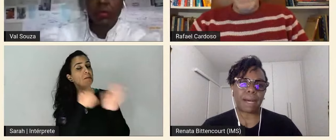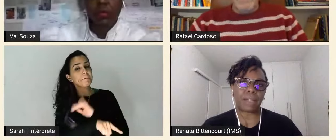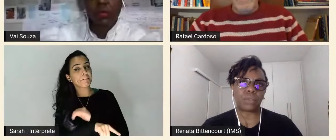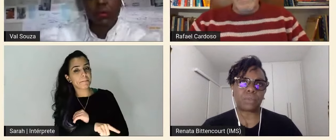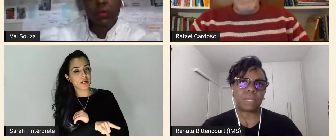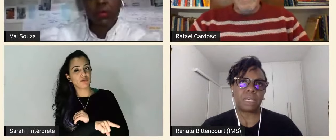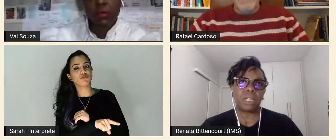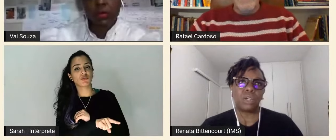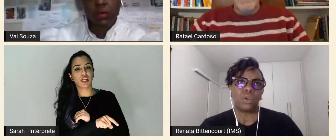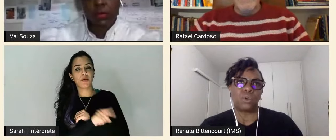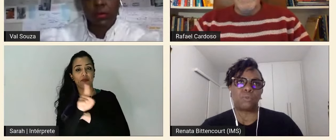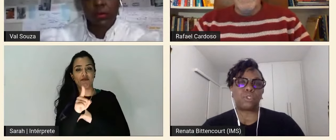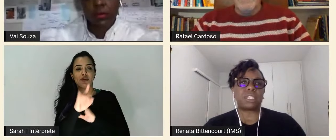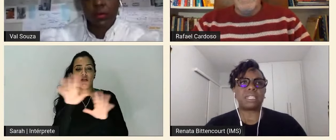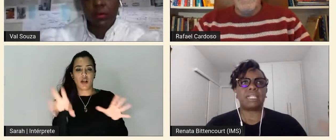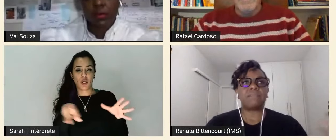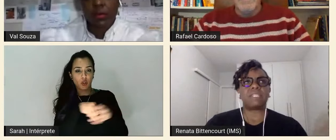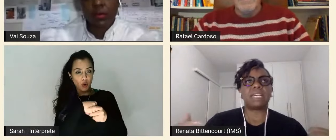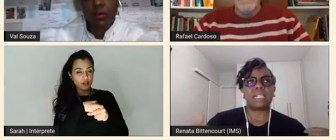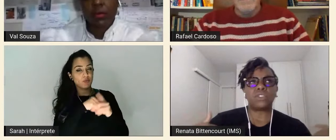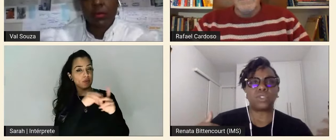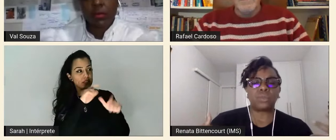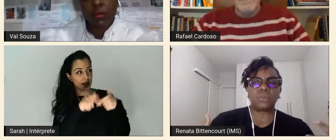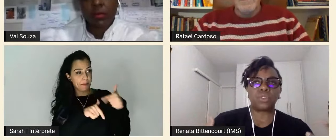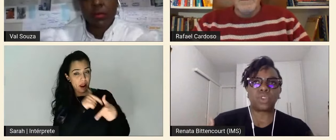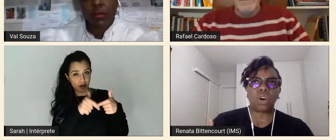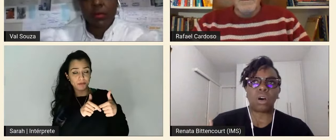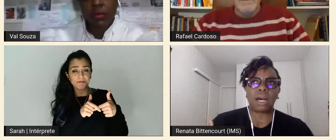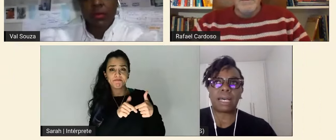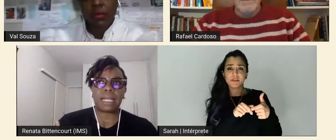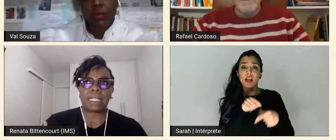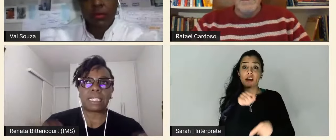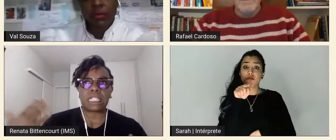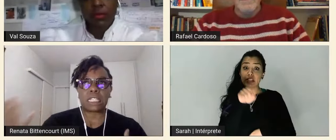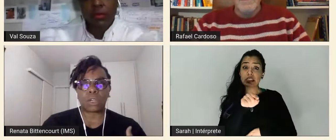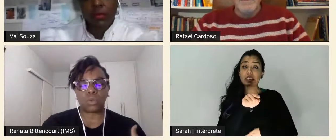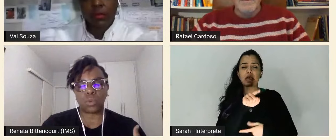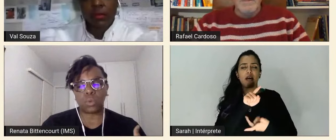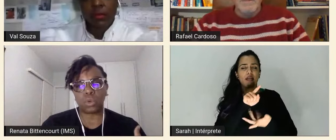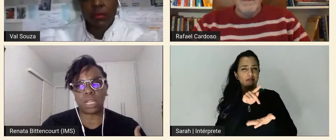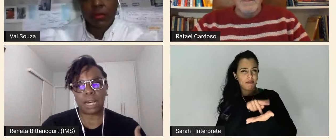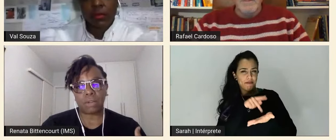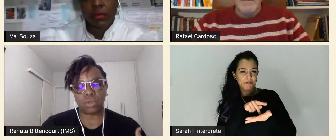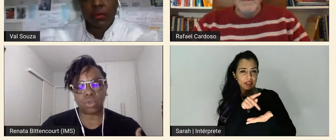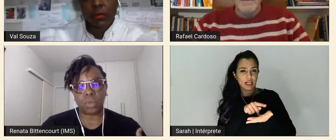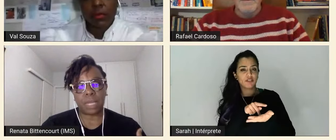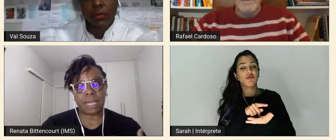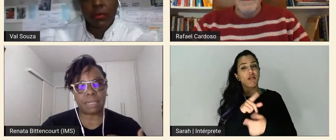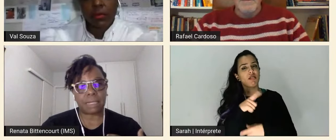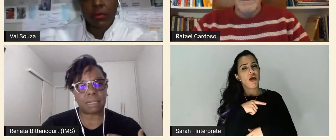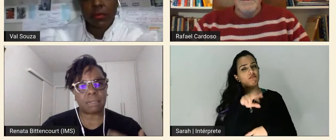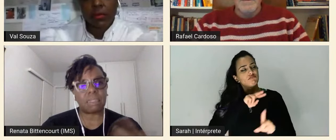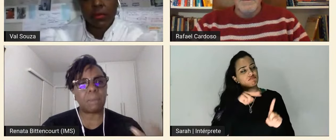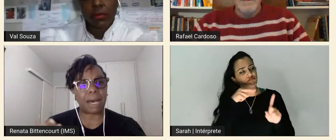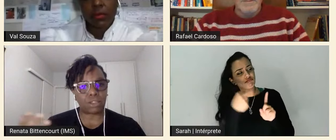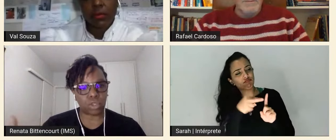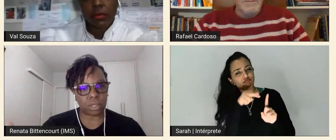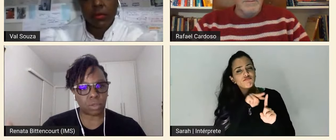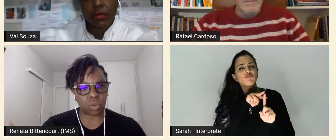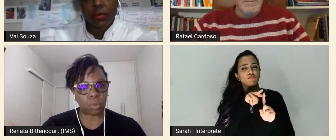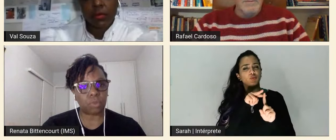no trabalho, você, na verdade, não só lança um olhar sobre